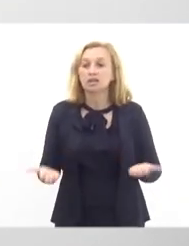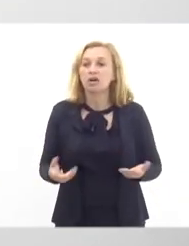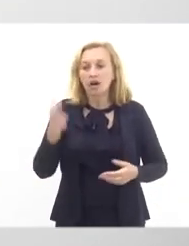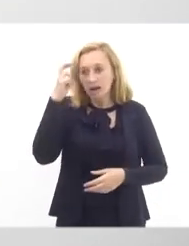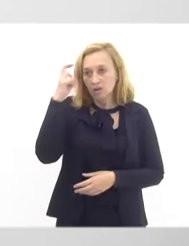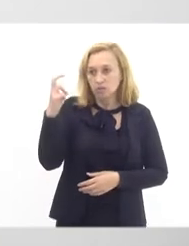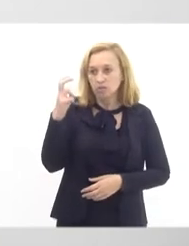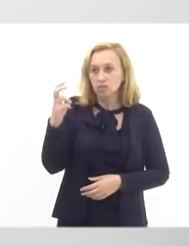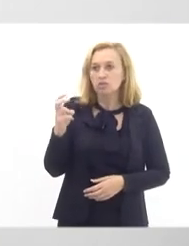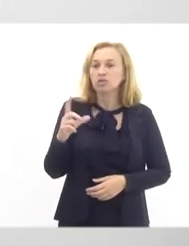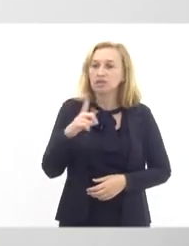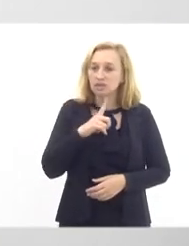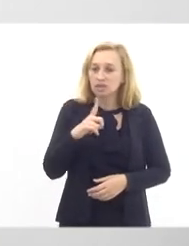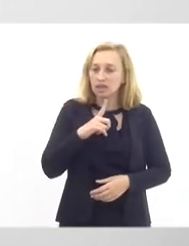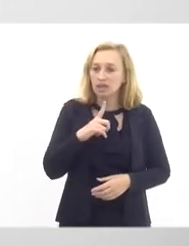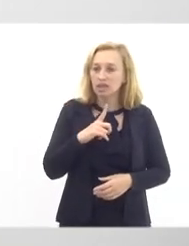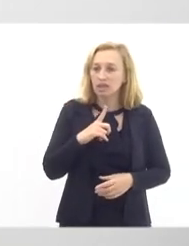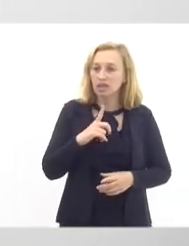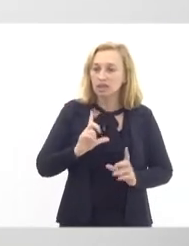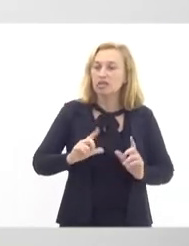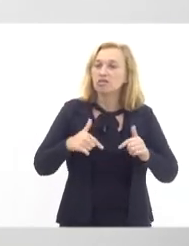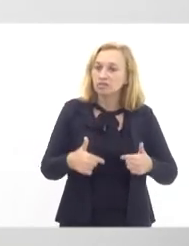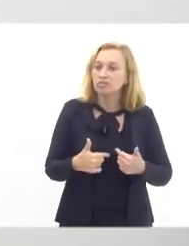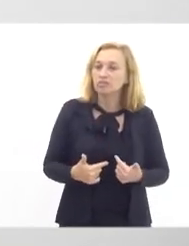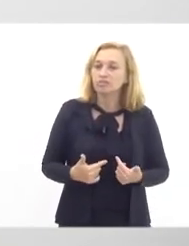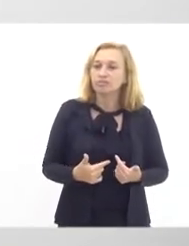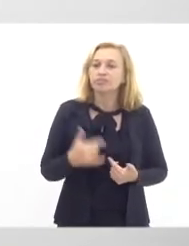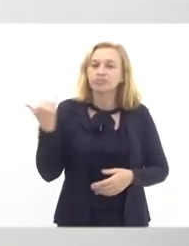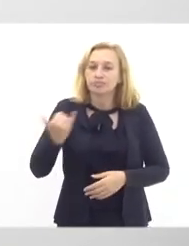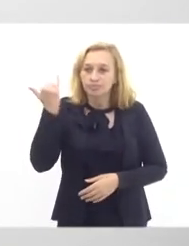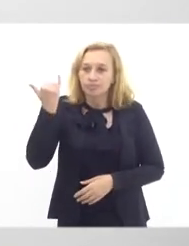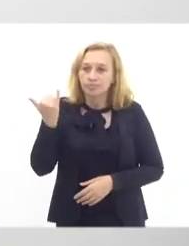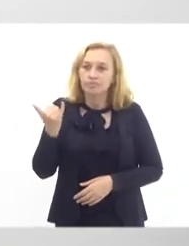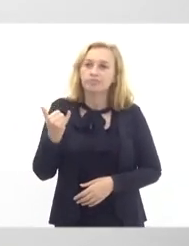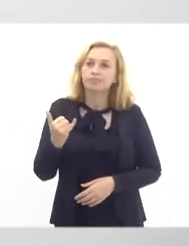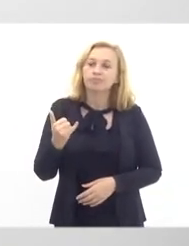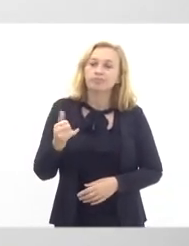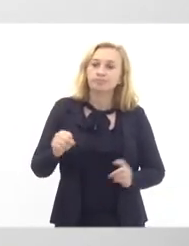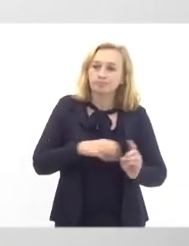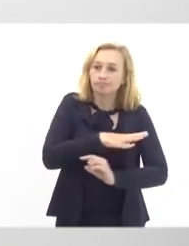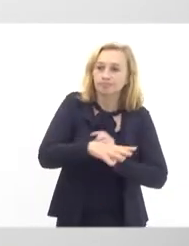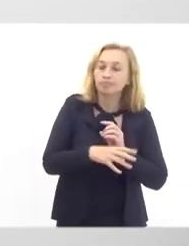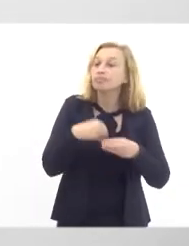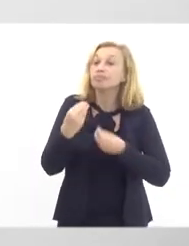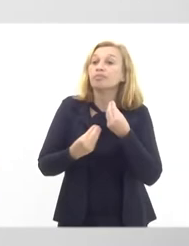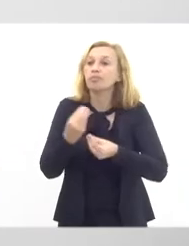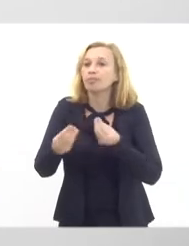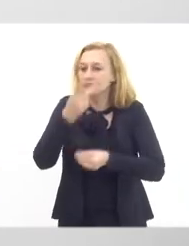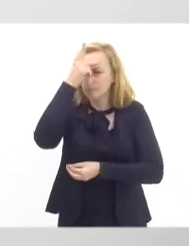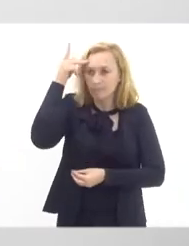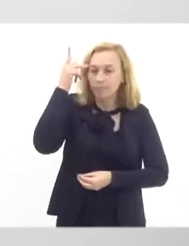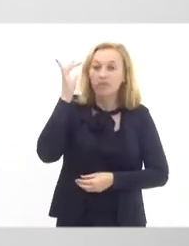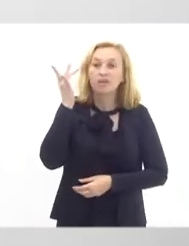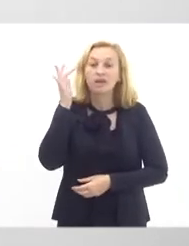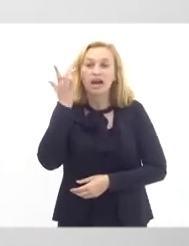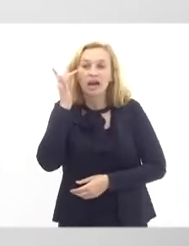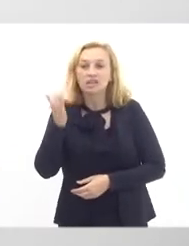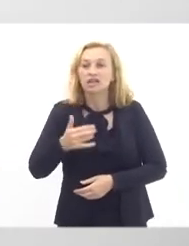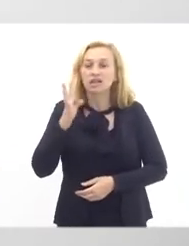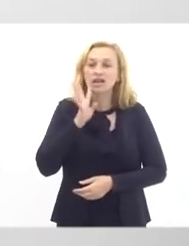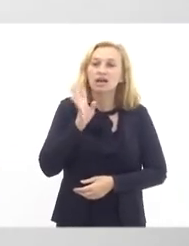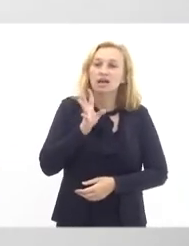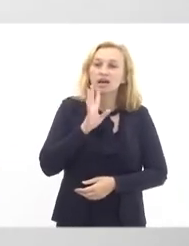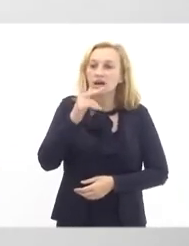cultura tem essa função, mais do que funcional e importante para a sociedade. Como que alguém acha legal uma